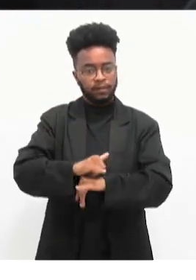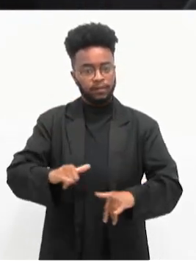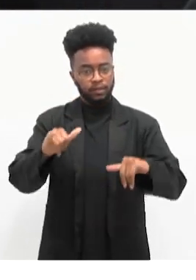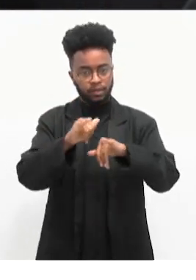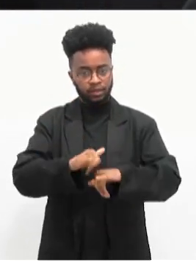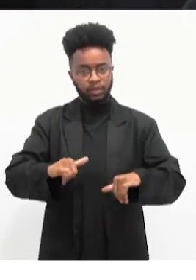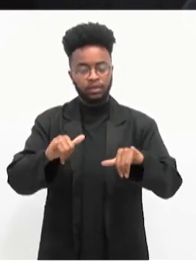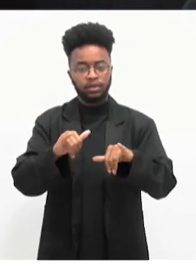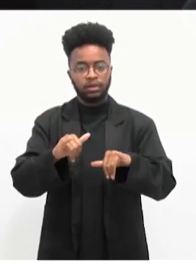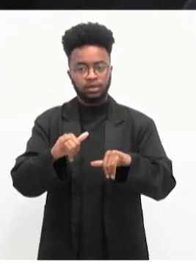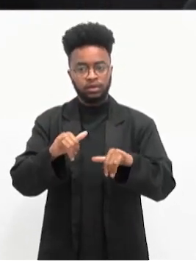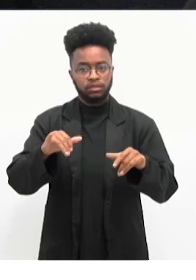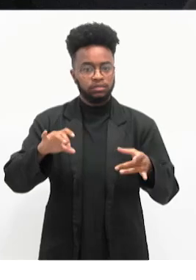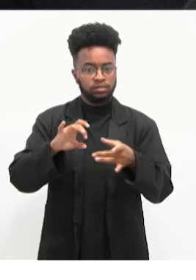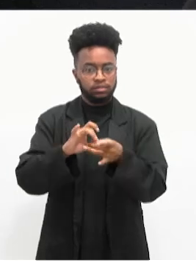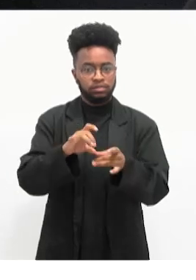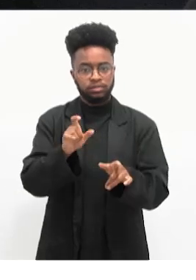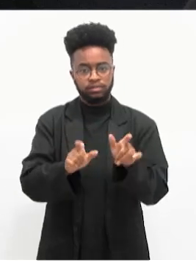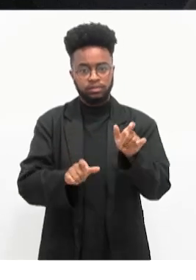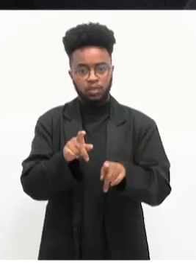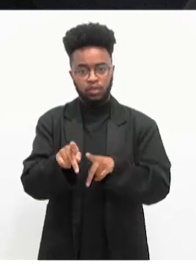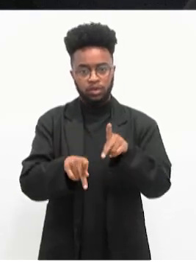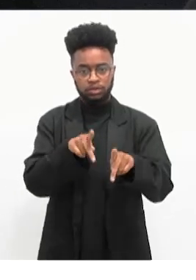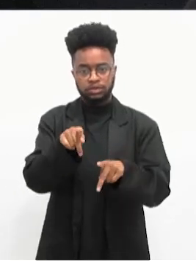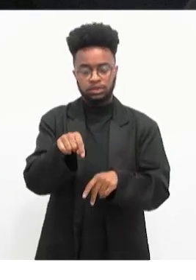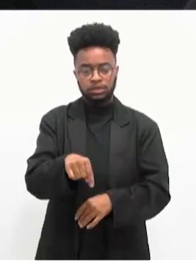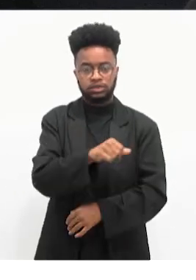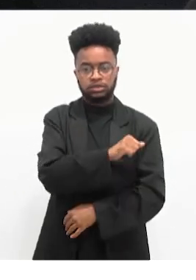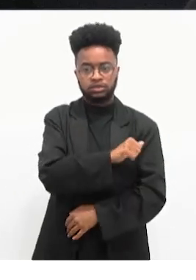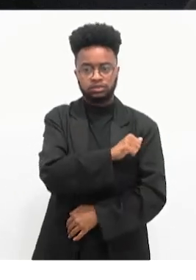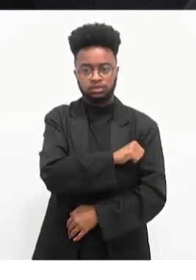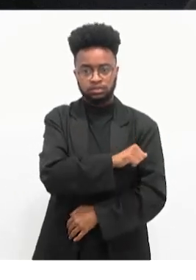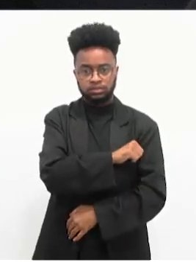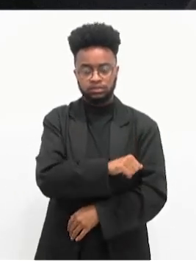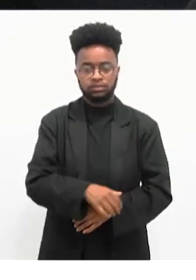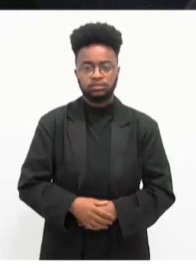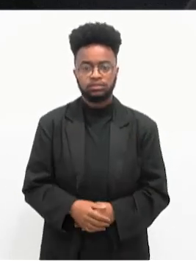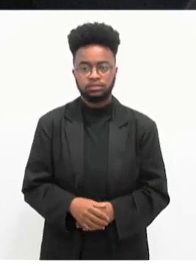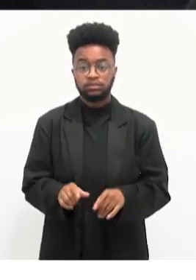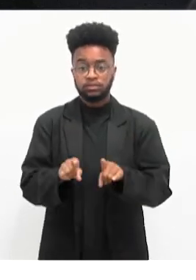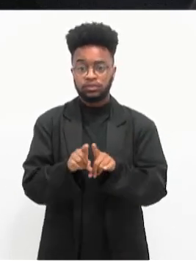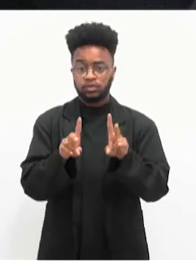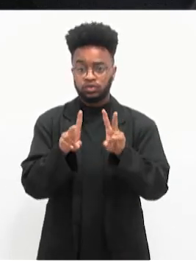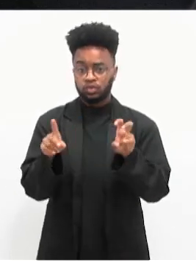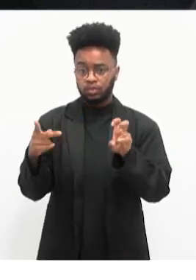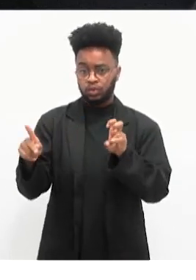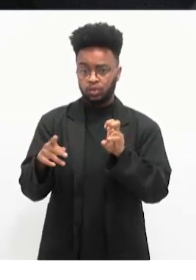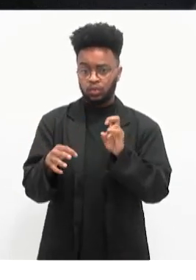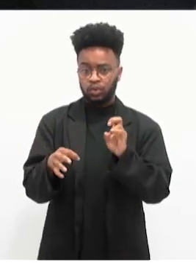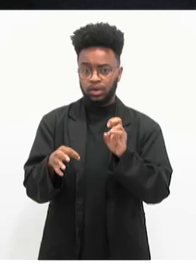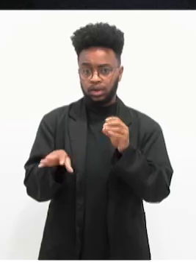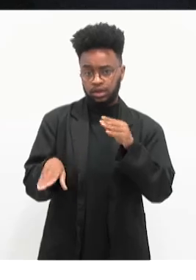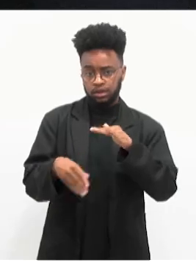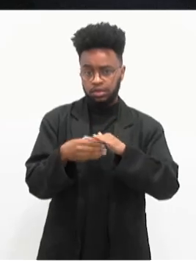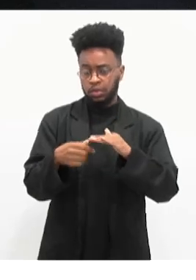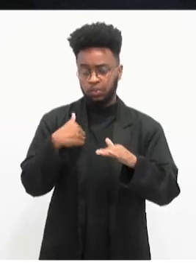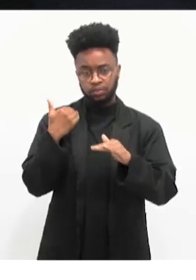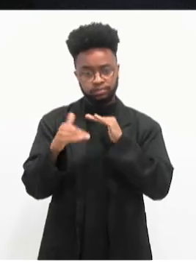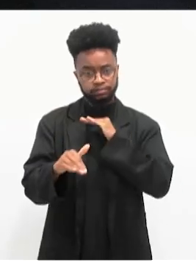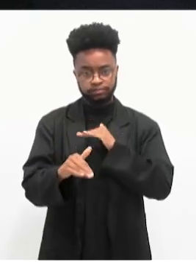entre os cidadãos do Estado. Até em relação à sua emenda, senhor presidente, eu